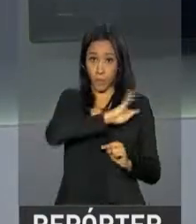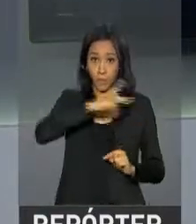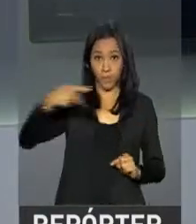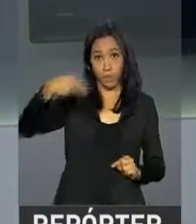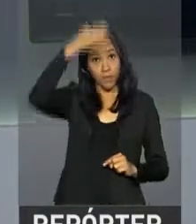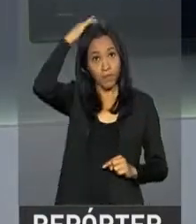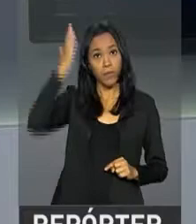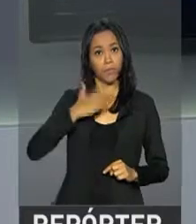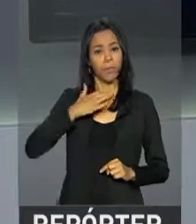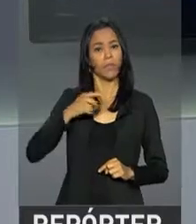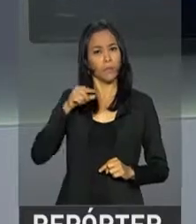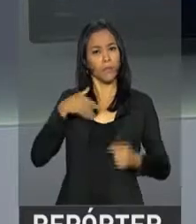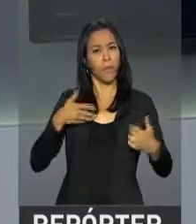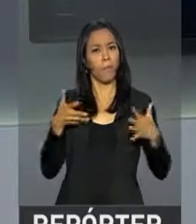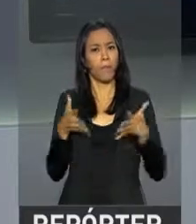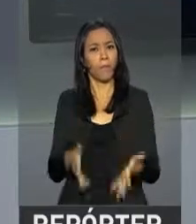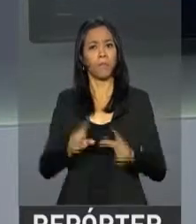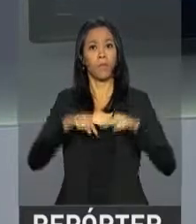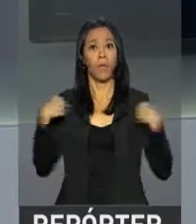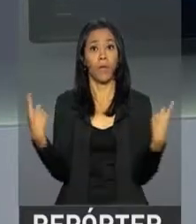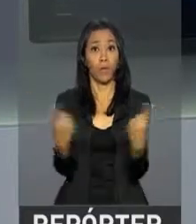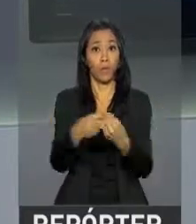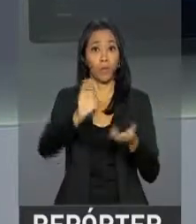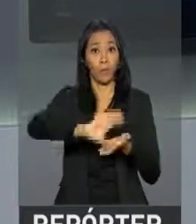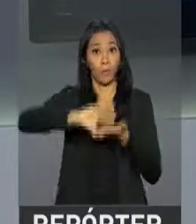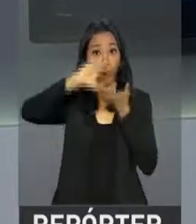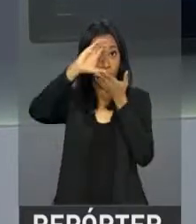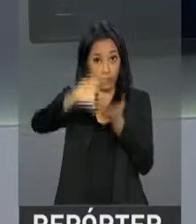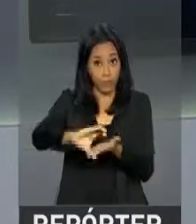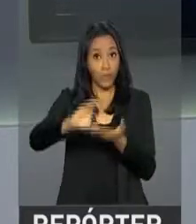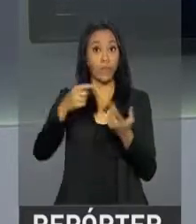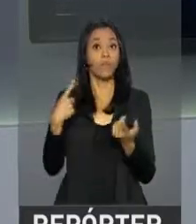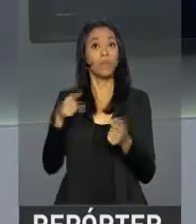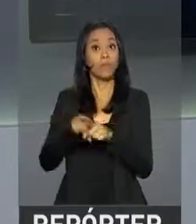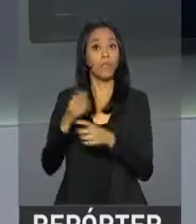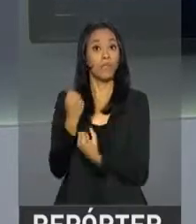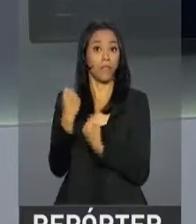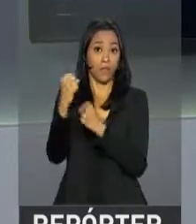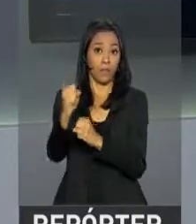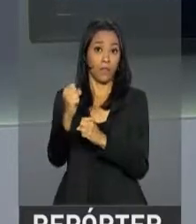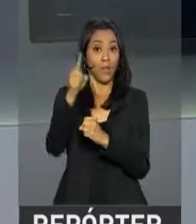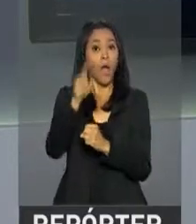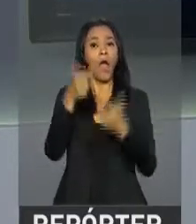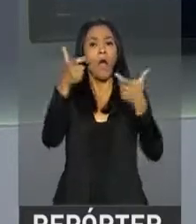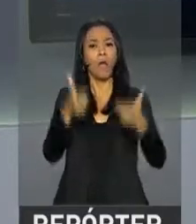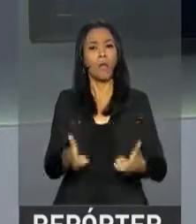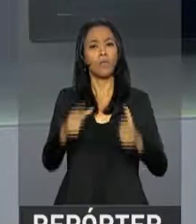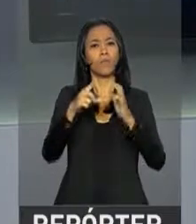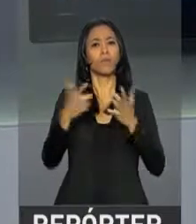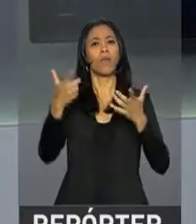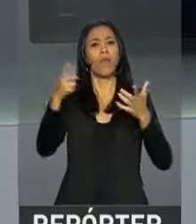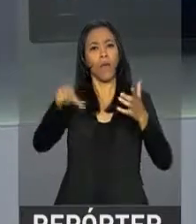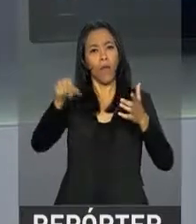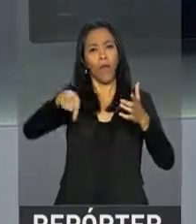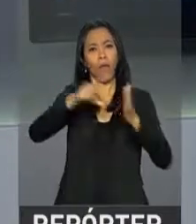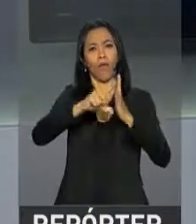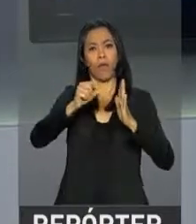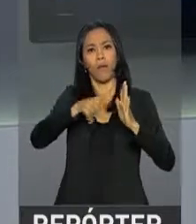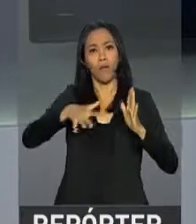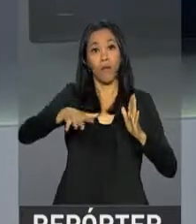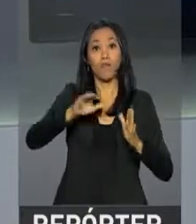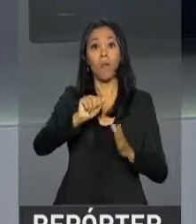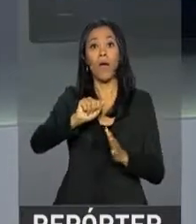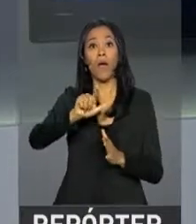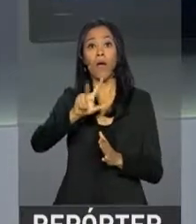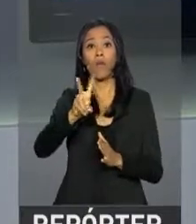de uma reunião dos conselhos da república e da defesa nacional o encontro está sendo realizado no palácio da alvorada em brasília